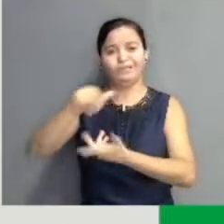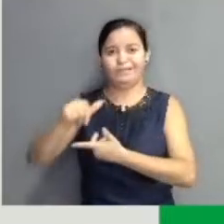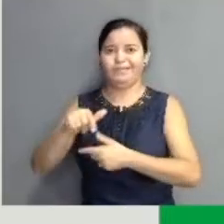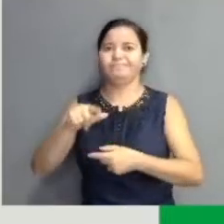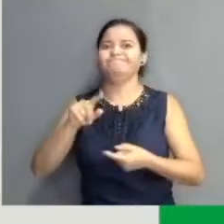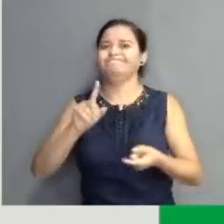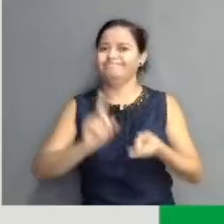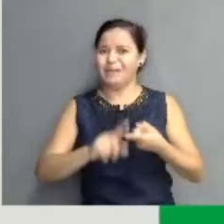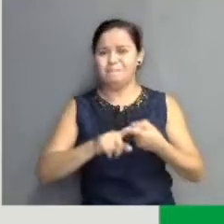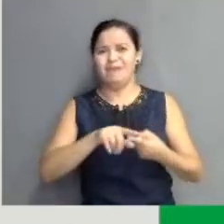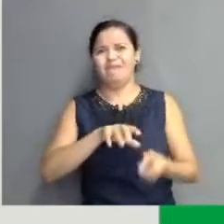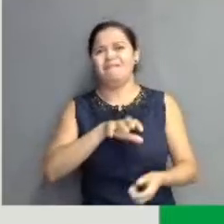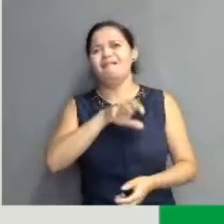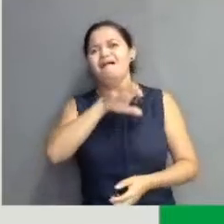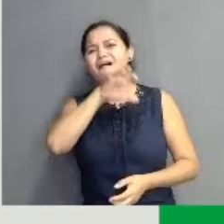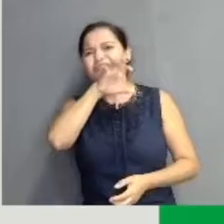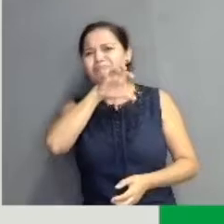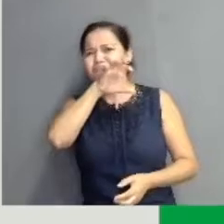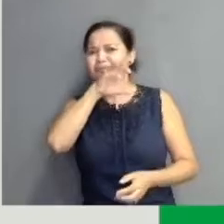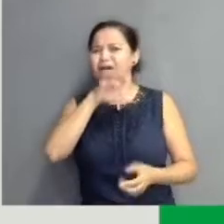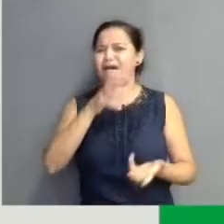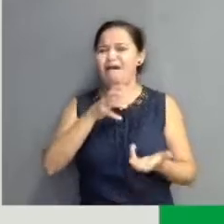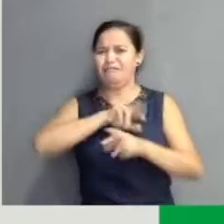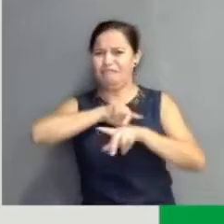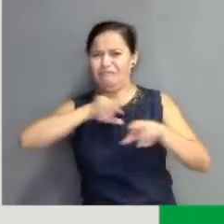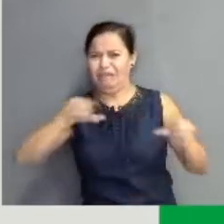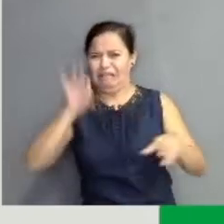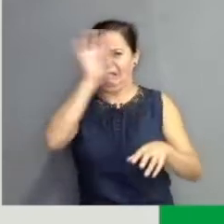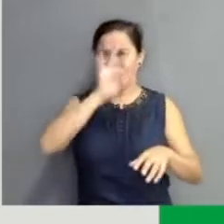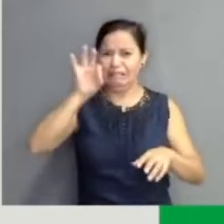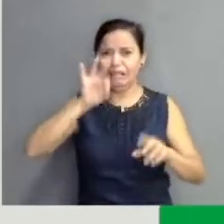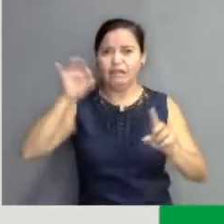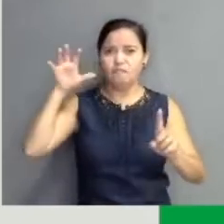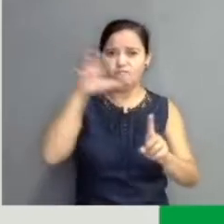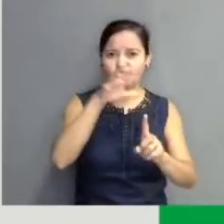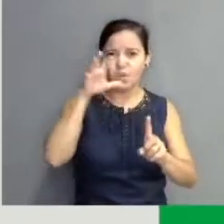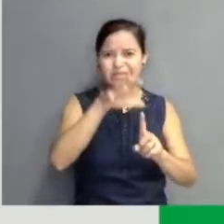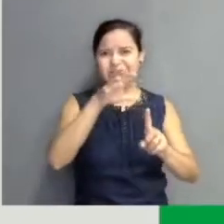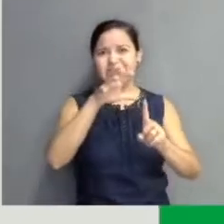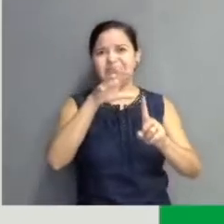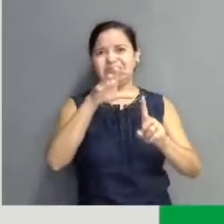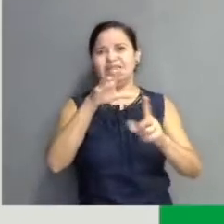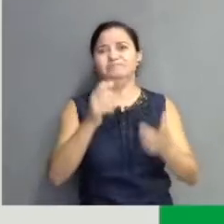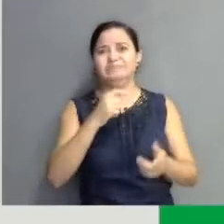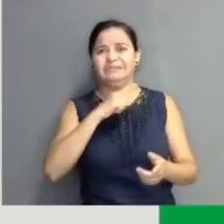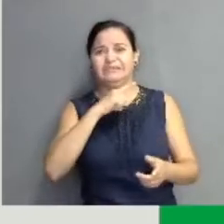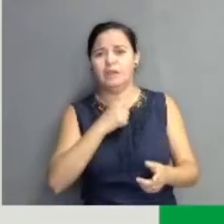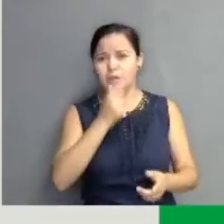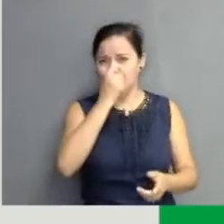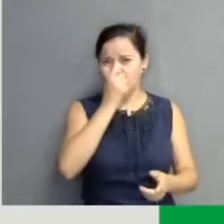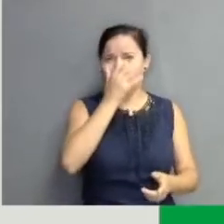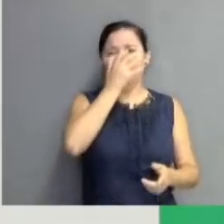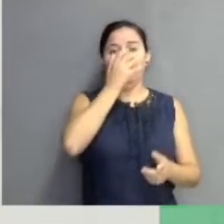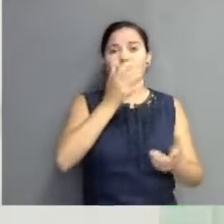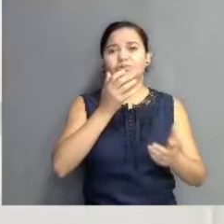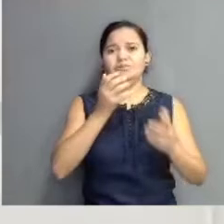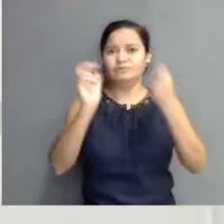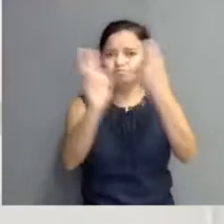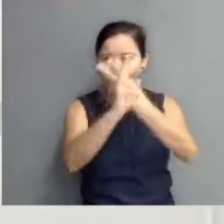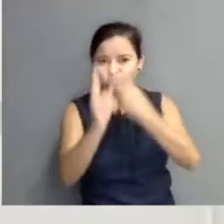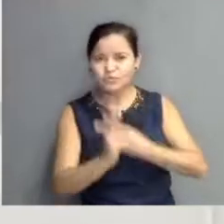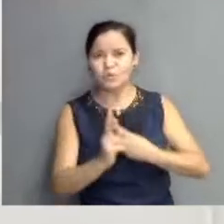doenças, polui o solo, a água e o ar. Então, eu não preciso aqui reforçar a importância dessa